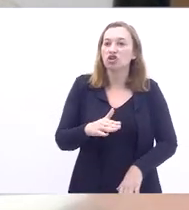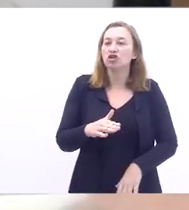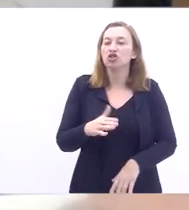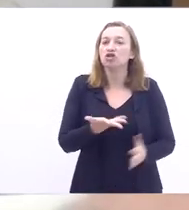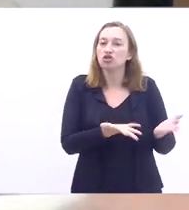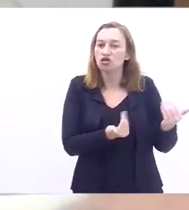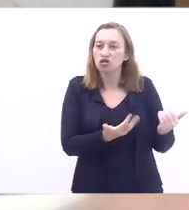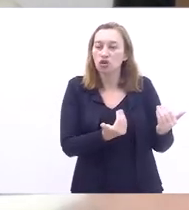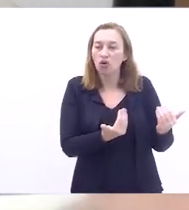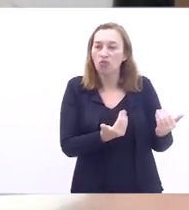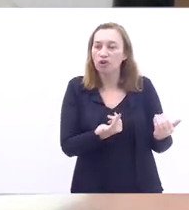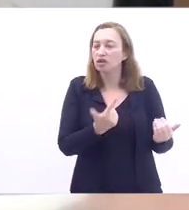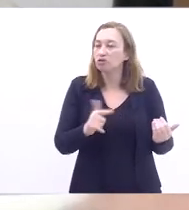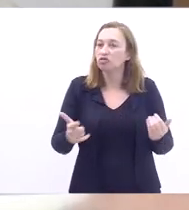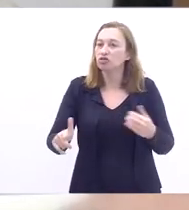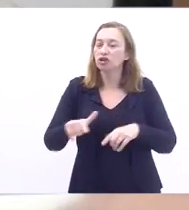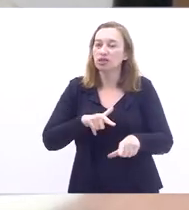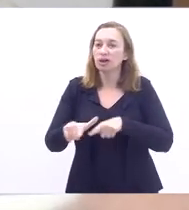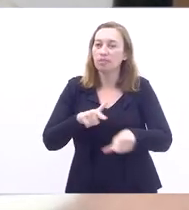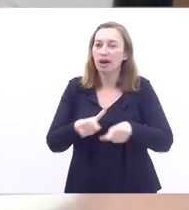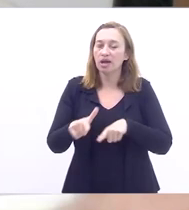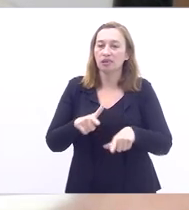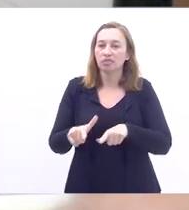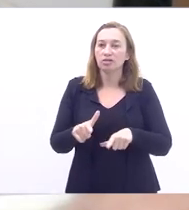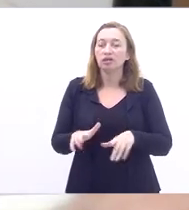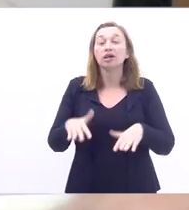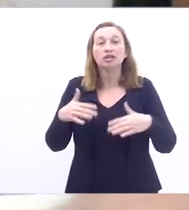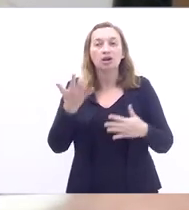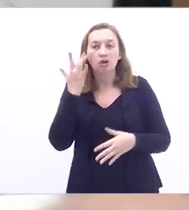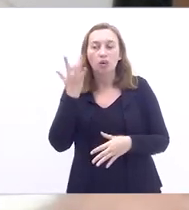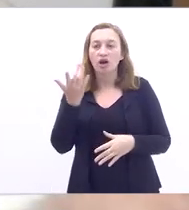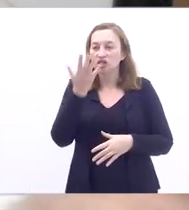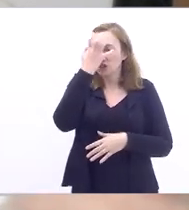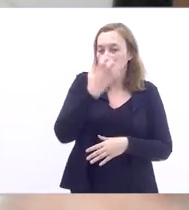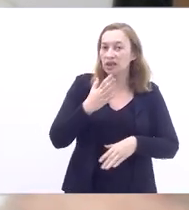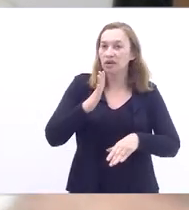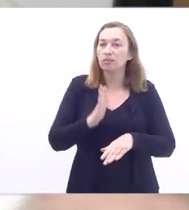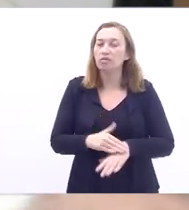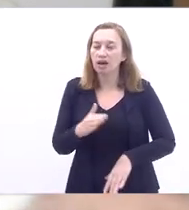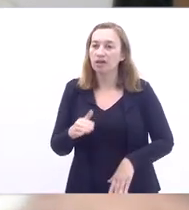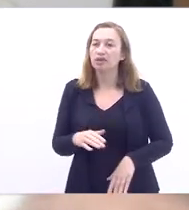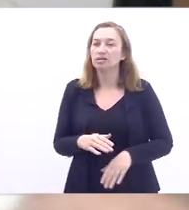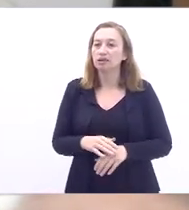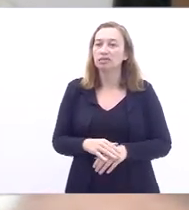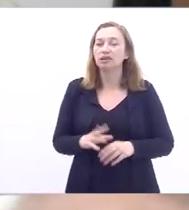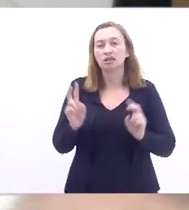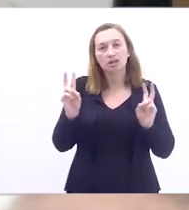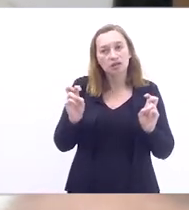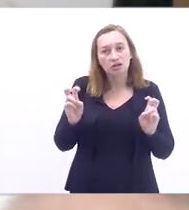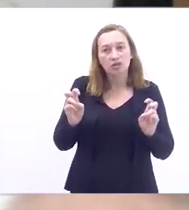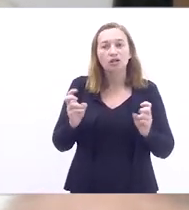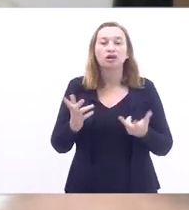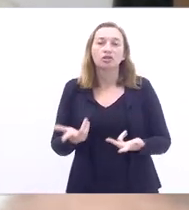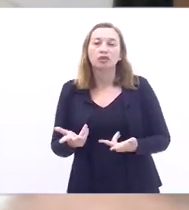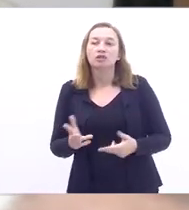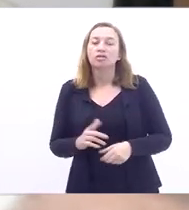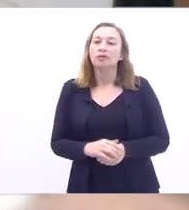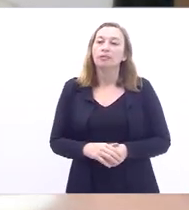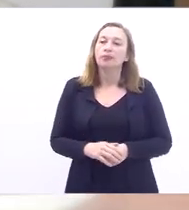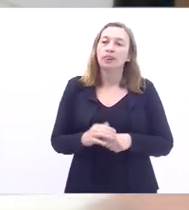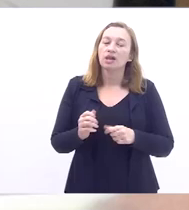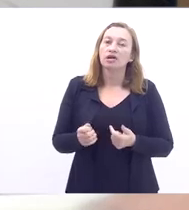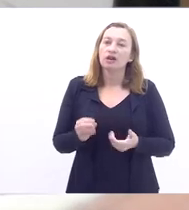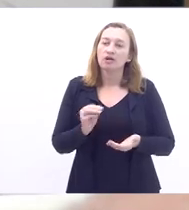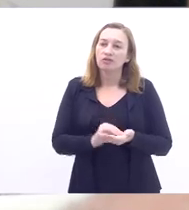é a região que mais dia jovem desempregado dentro desse contexto antes de se agrava muito mais nessa situação é um grande fator que tal de